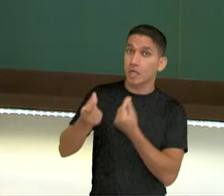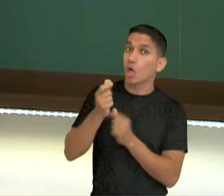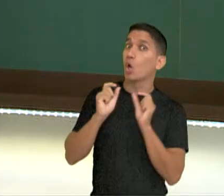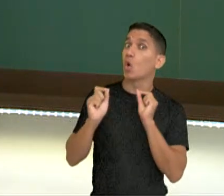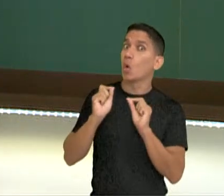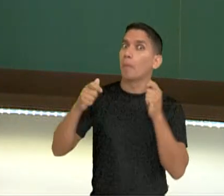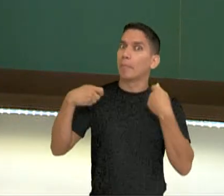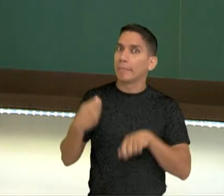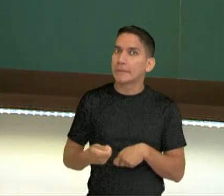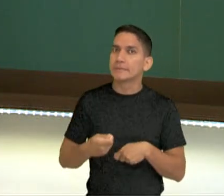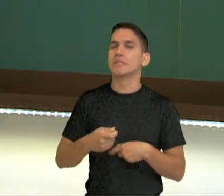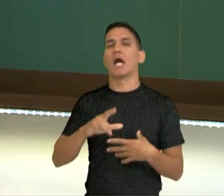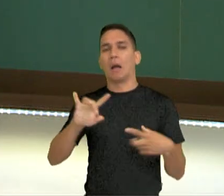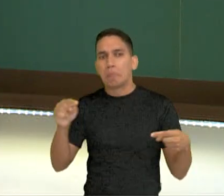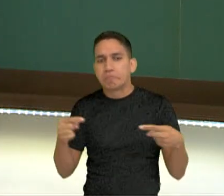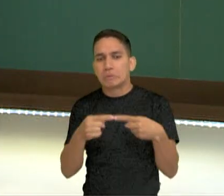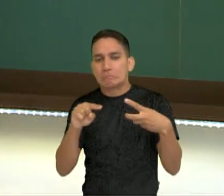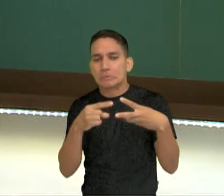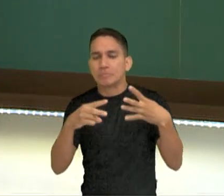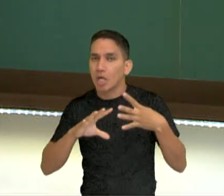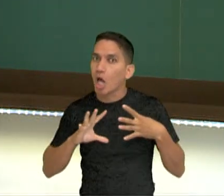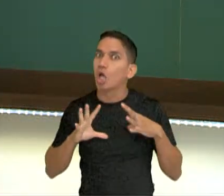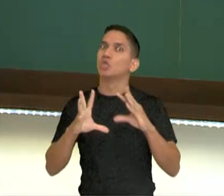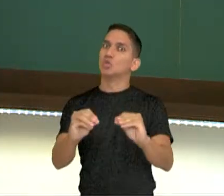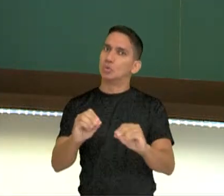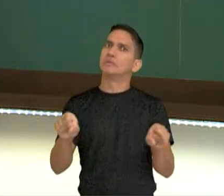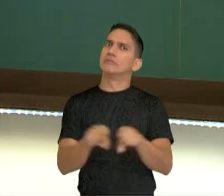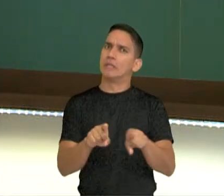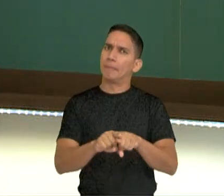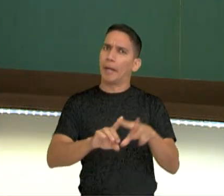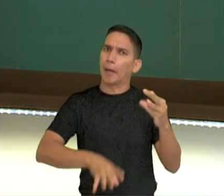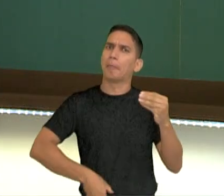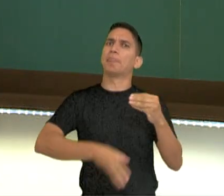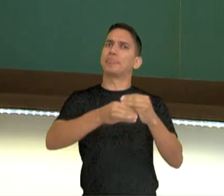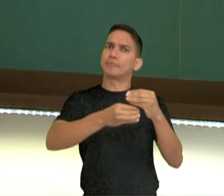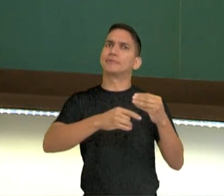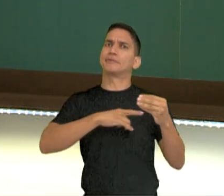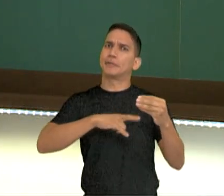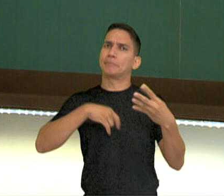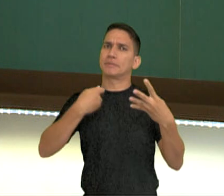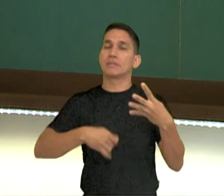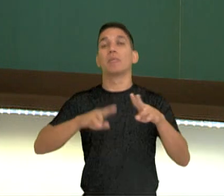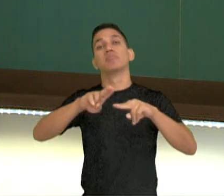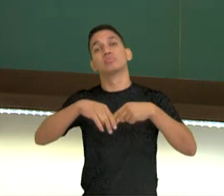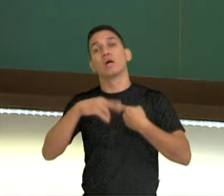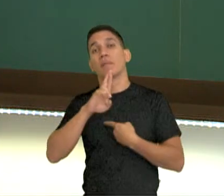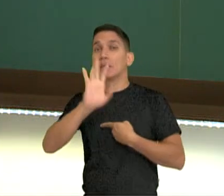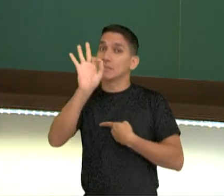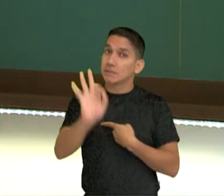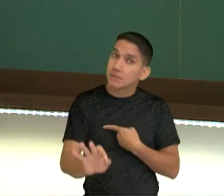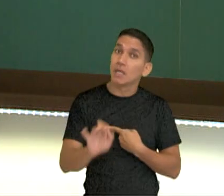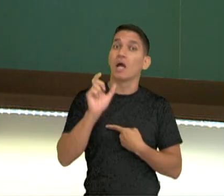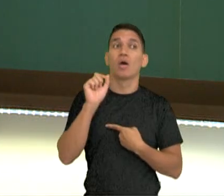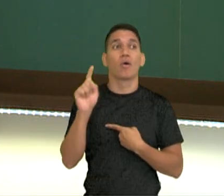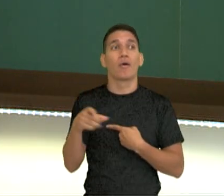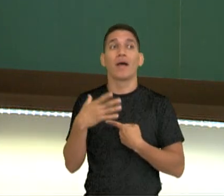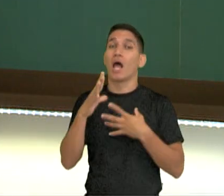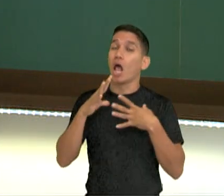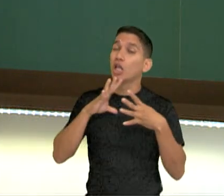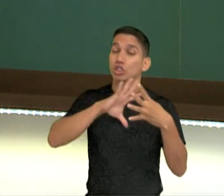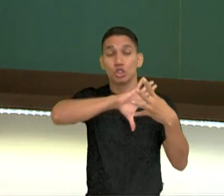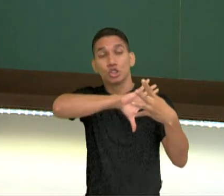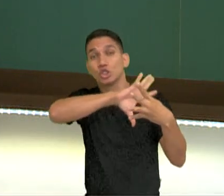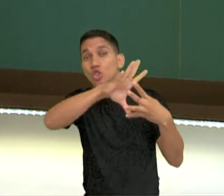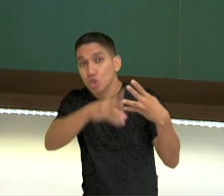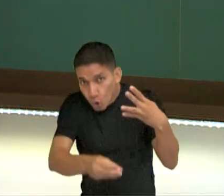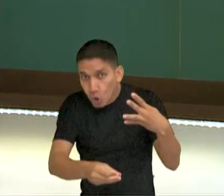conta tudo, até mesmo a previsão de gastos extras. Então, portanto, a resposta correta é que todas